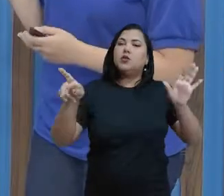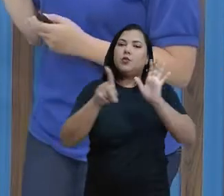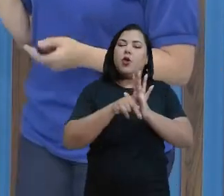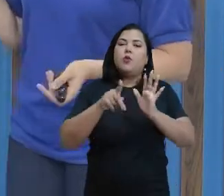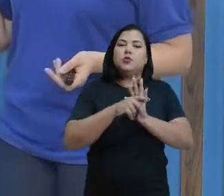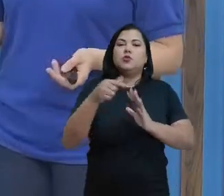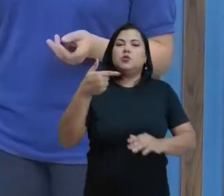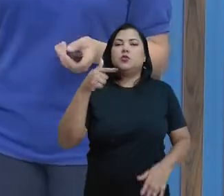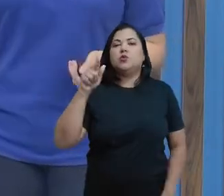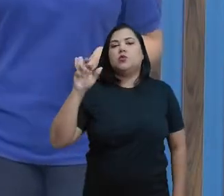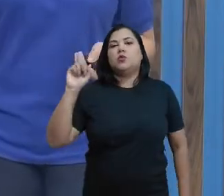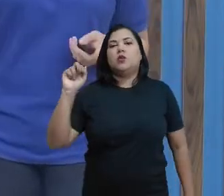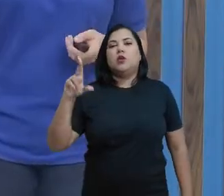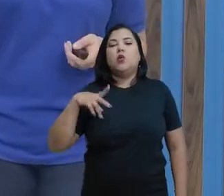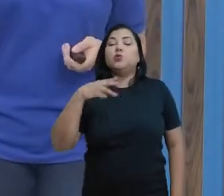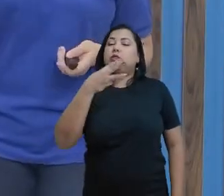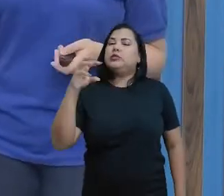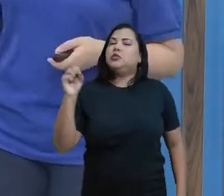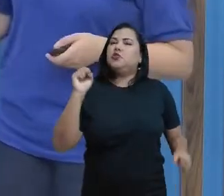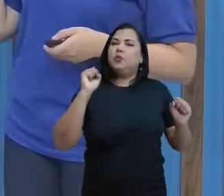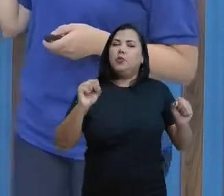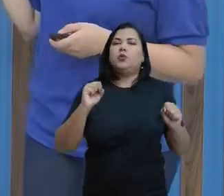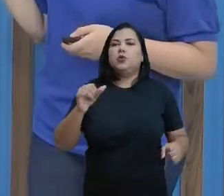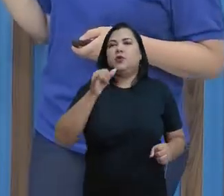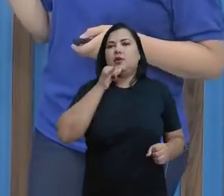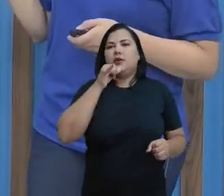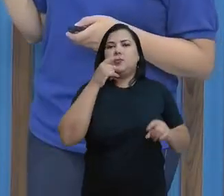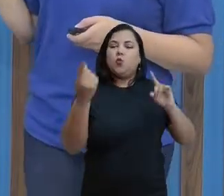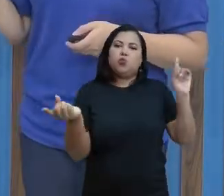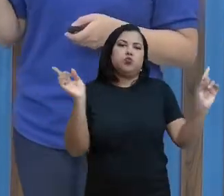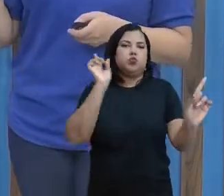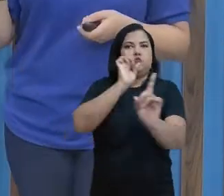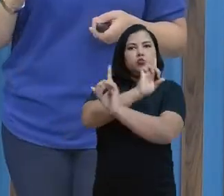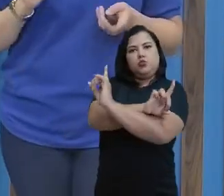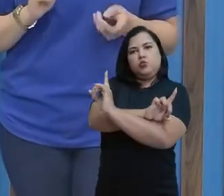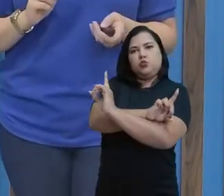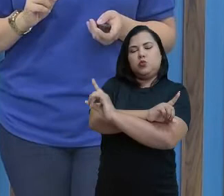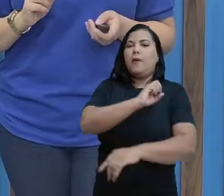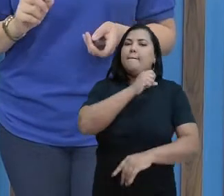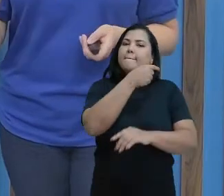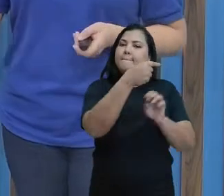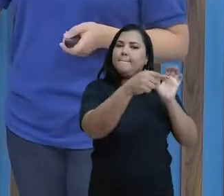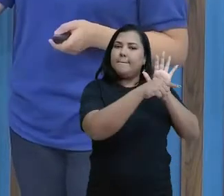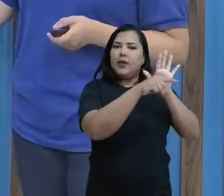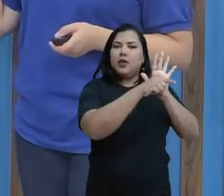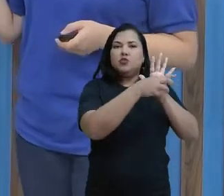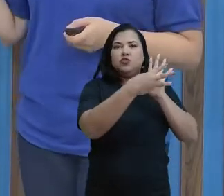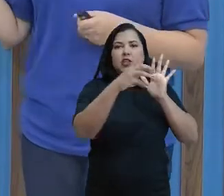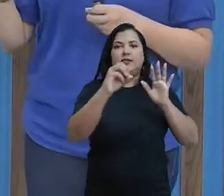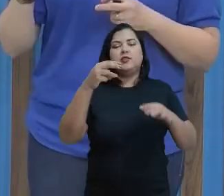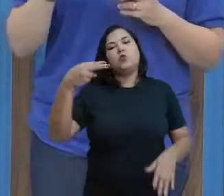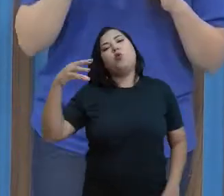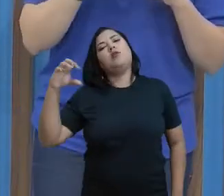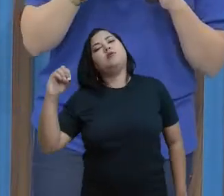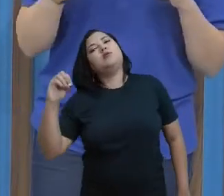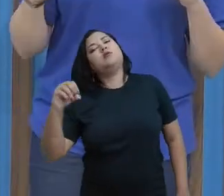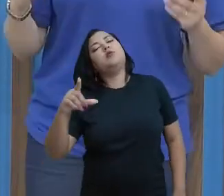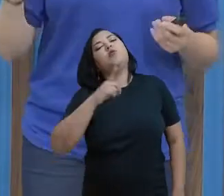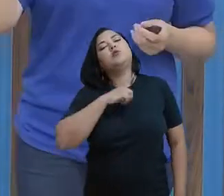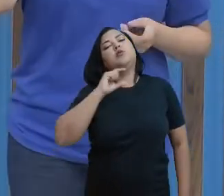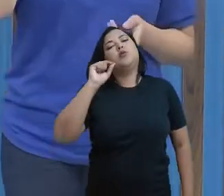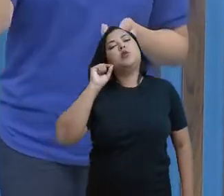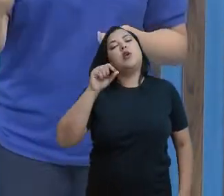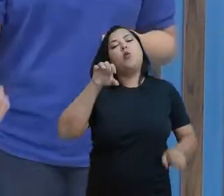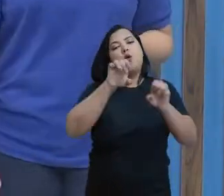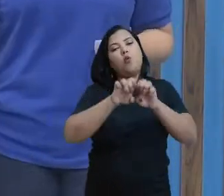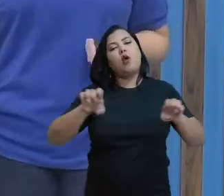Esse 300 aí poderia estar no lado contrário, como menos 300, igual a zero. Então, a gente teria uma equação